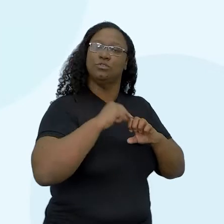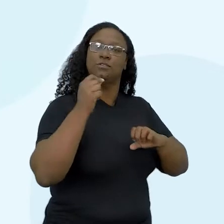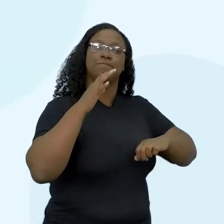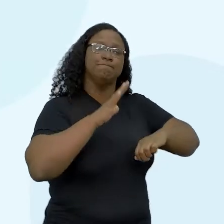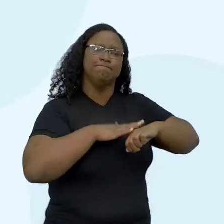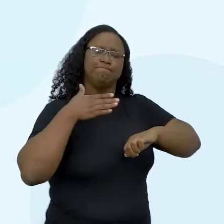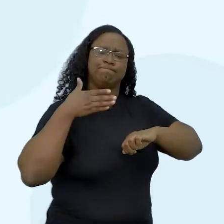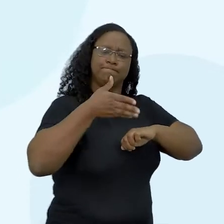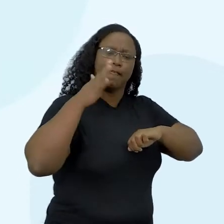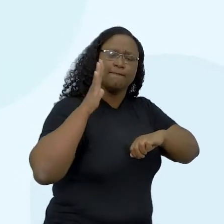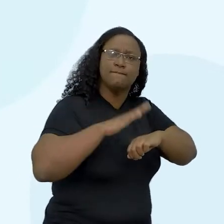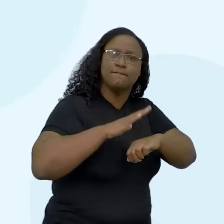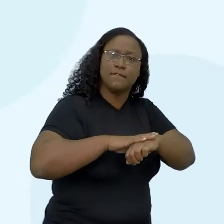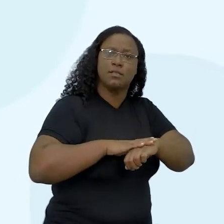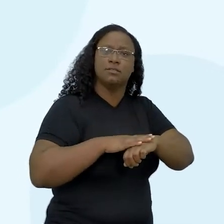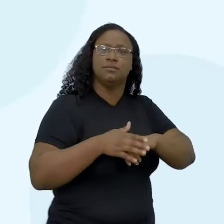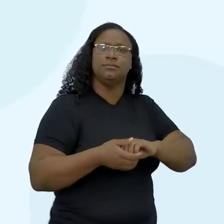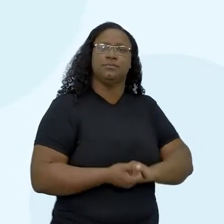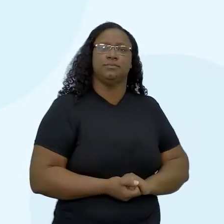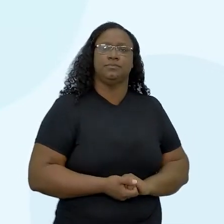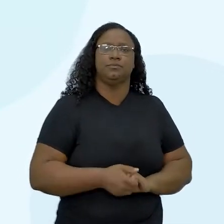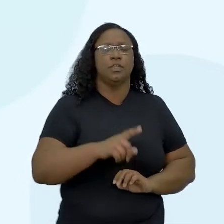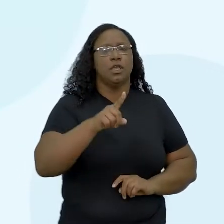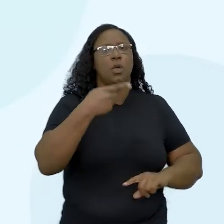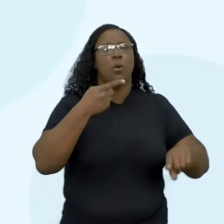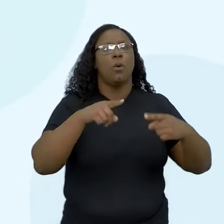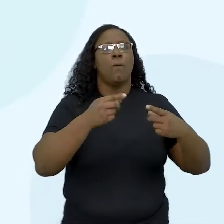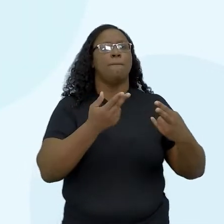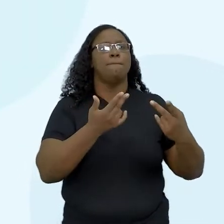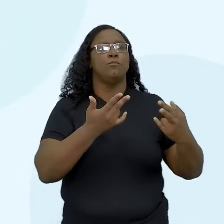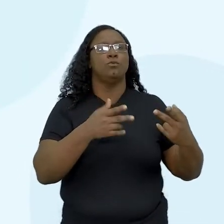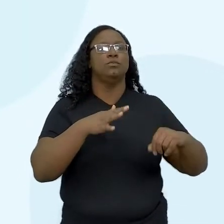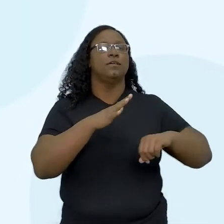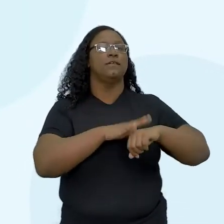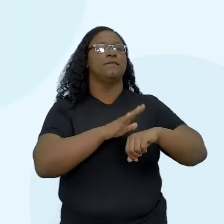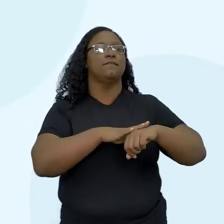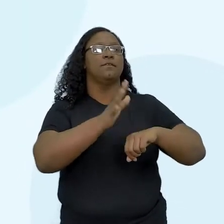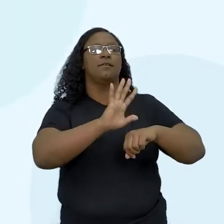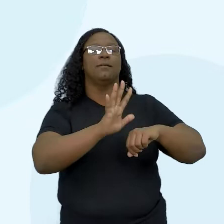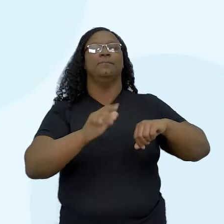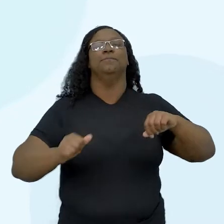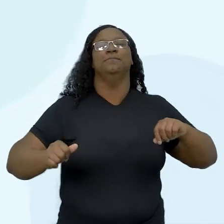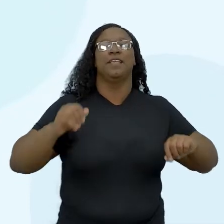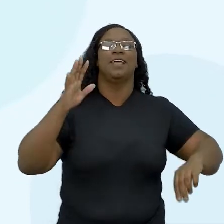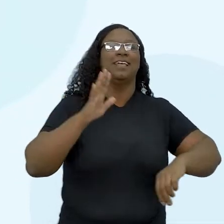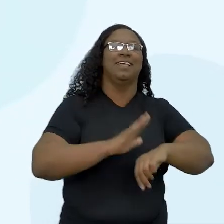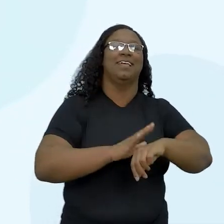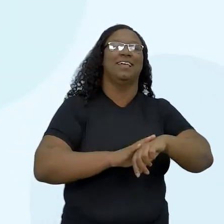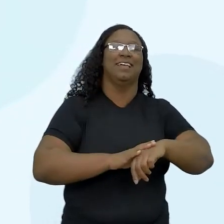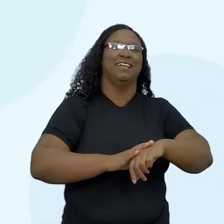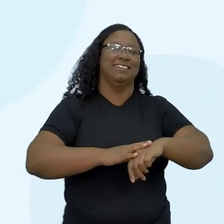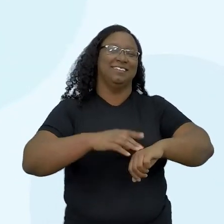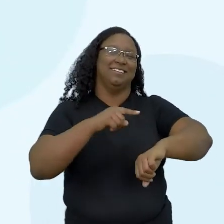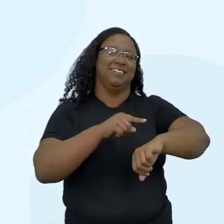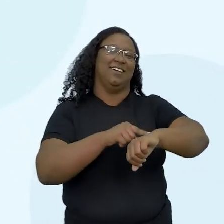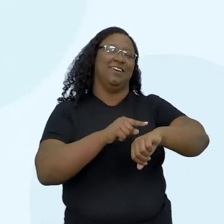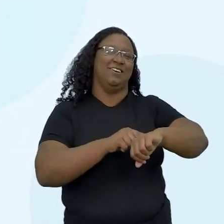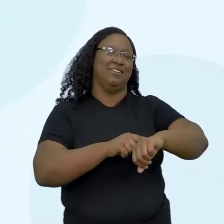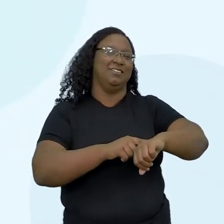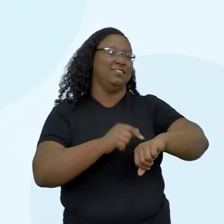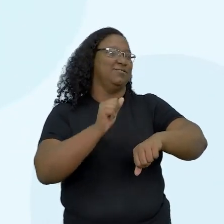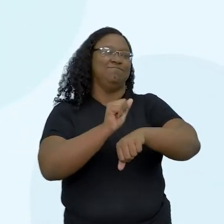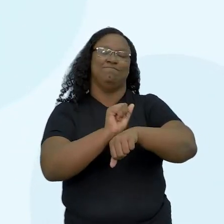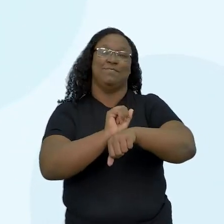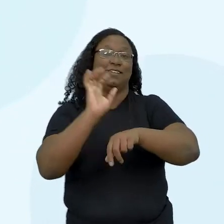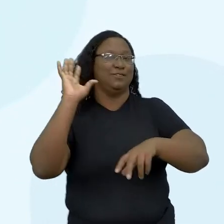fazer. Como diz a música, quem sabe faz a hora, não espera